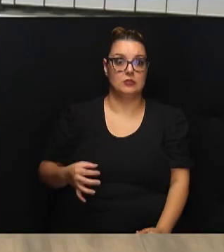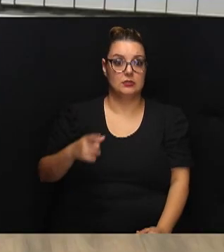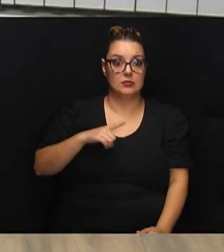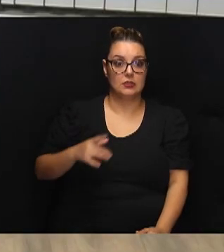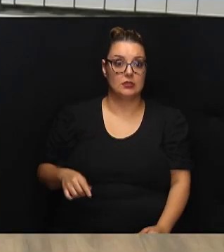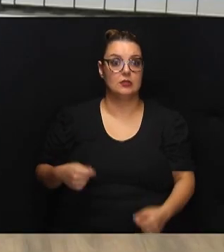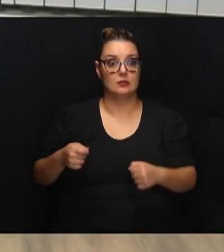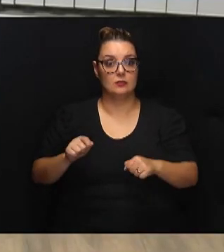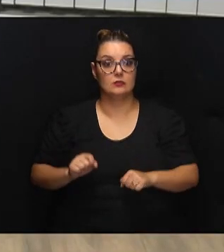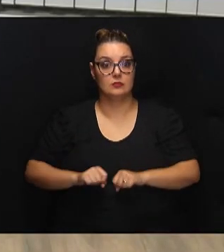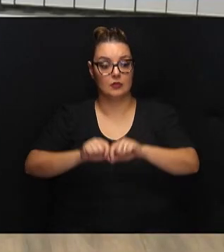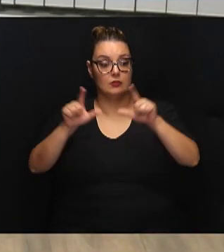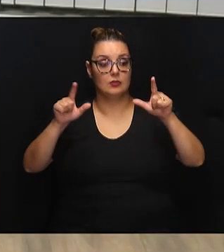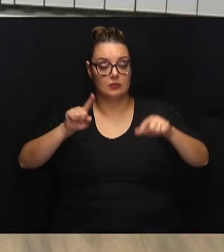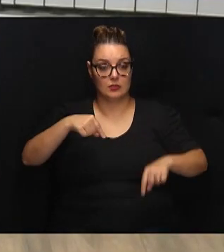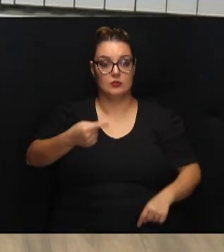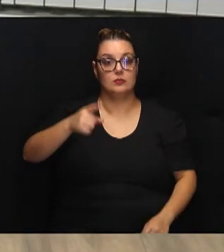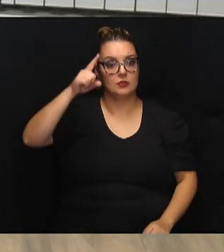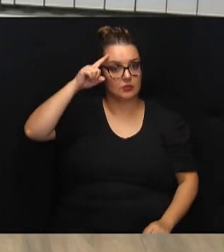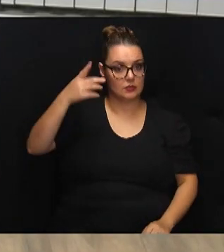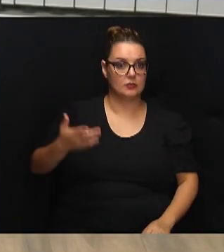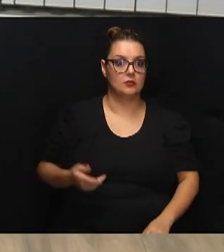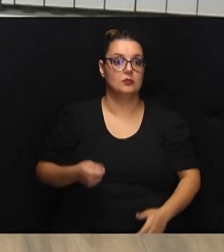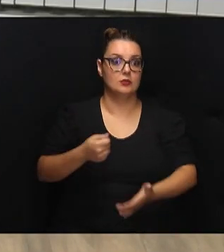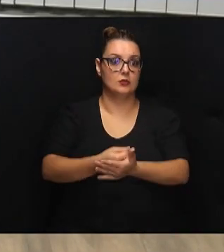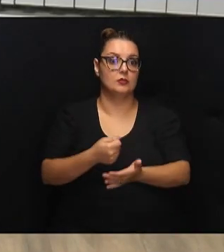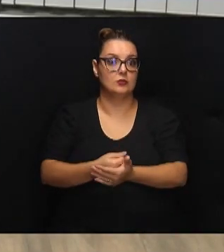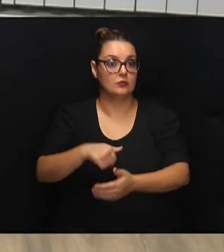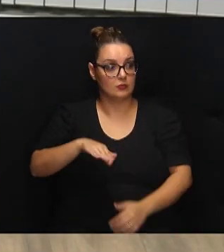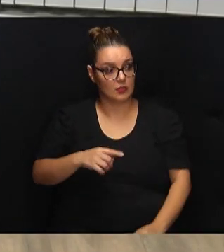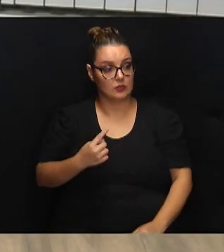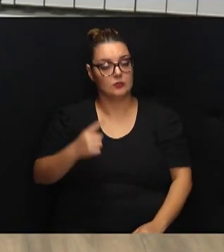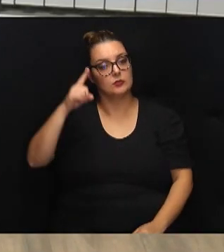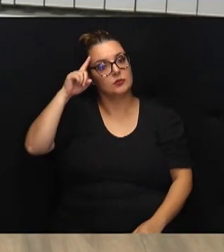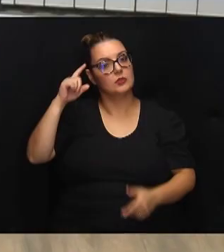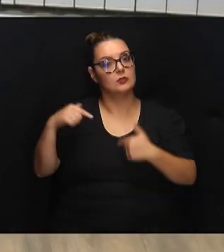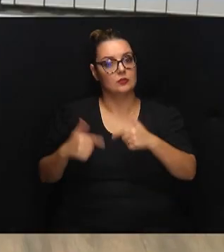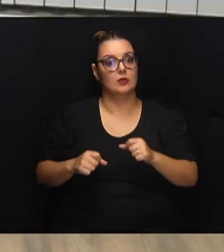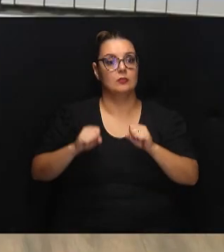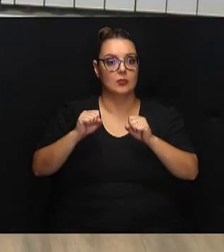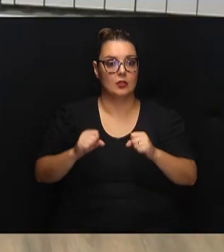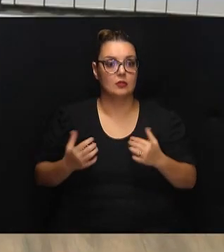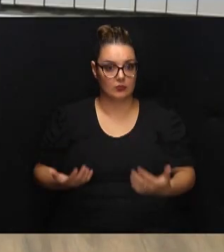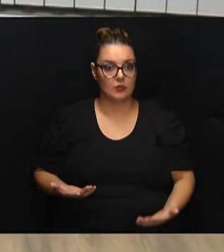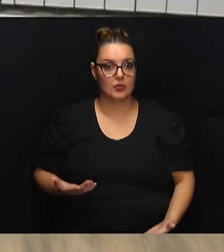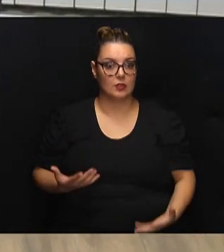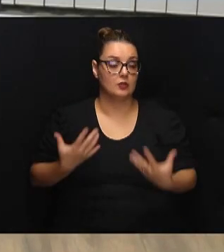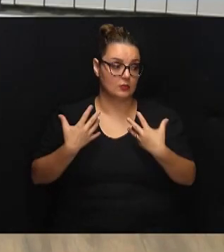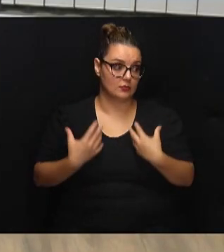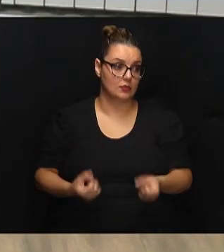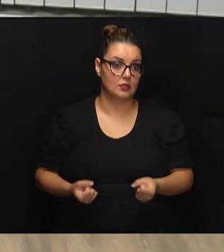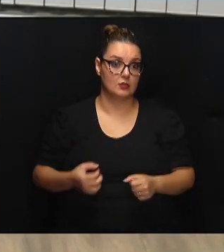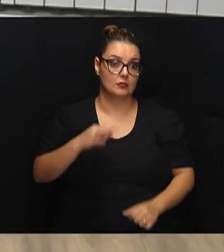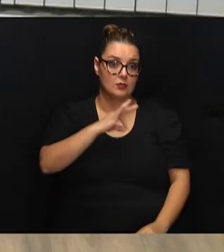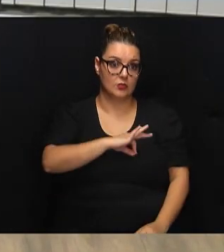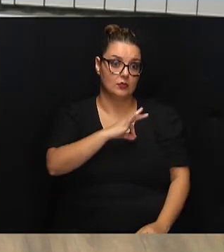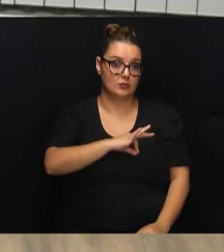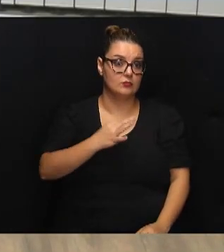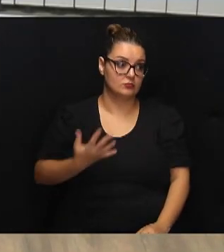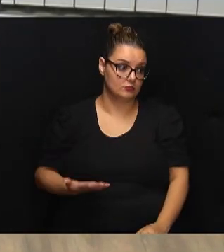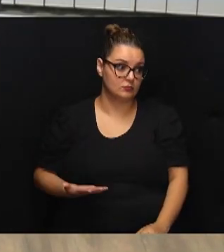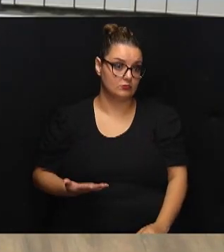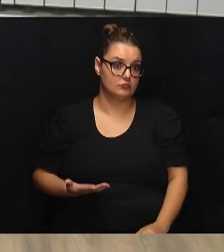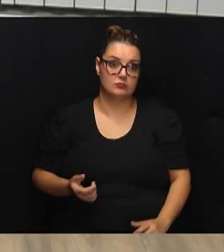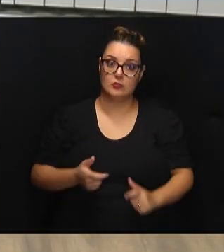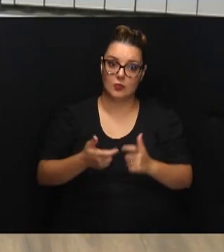precisa levantar no outro dia e cumprir mais um dia de trabalho para que você possa receber aquela remuneração, que na